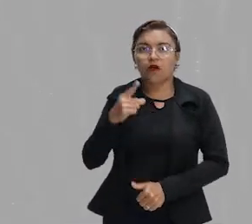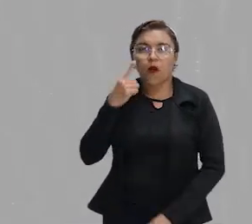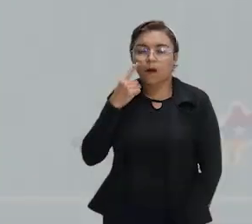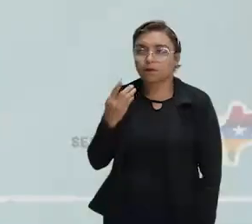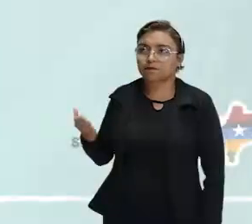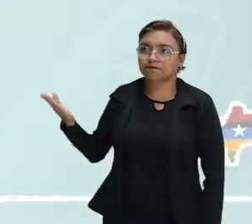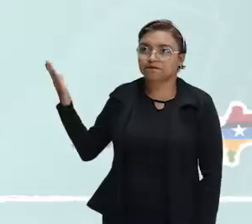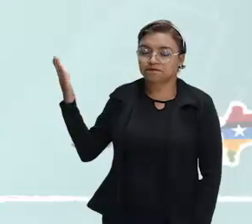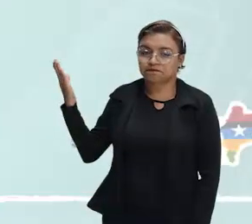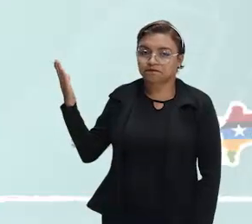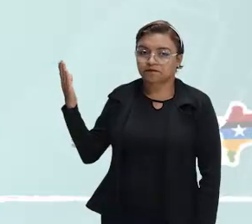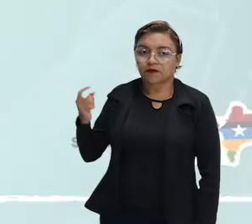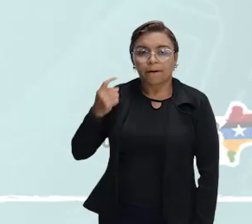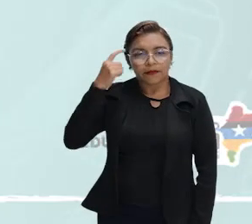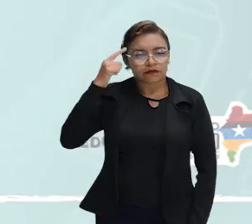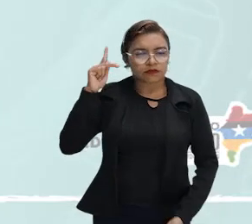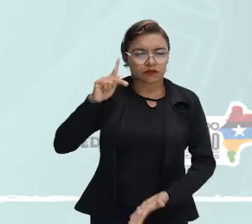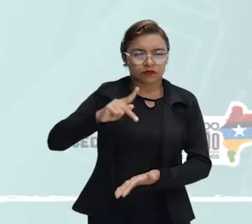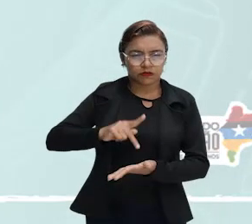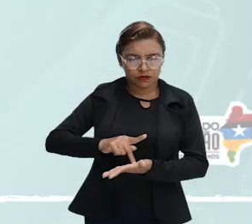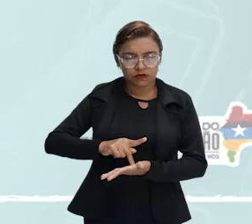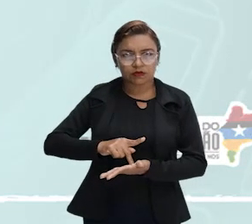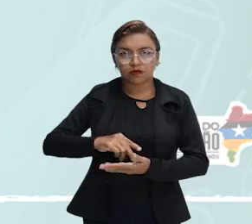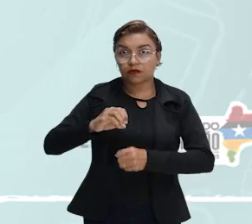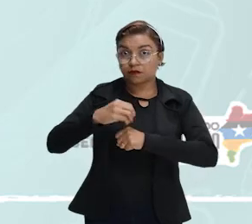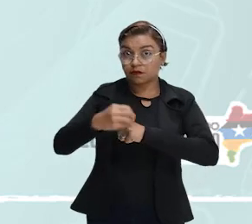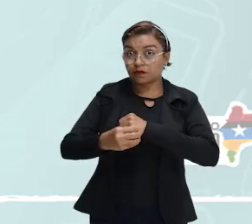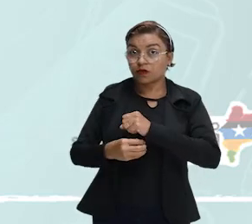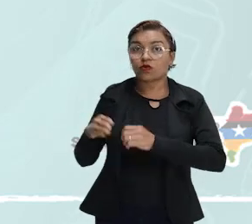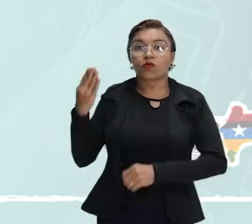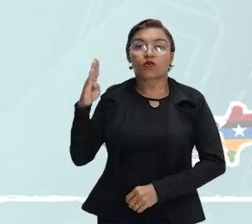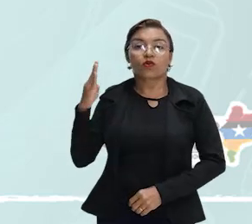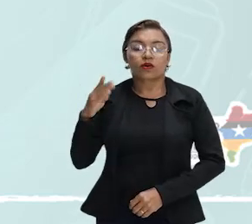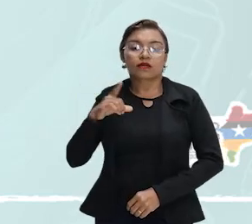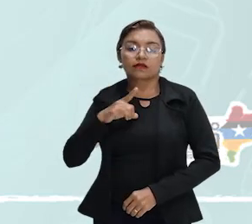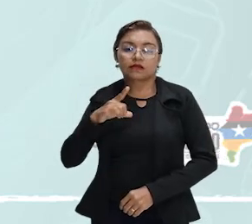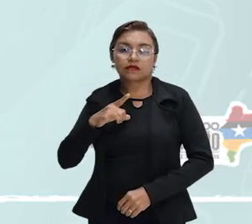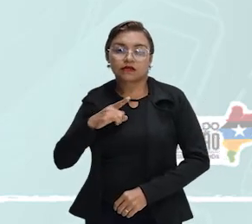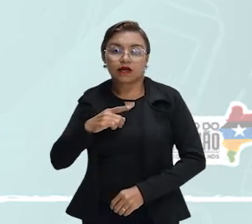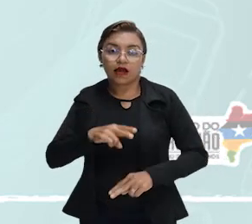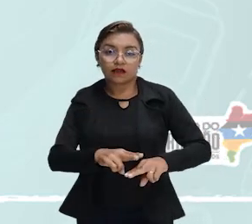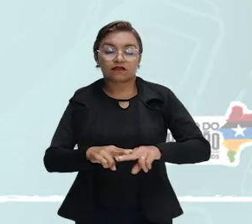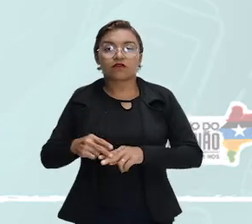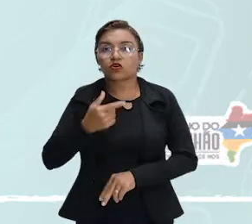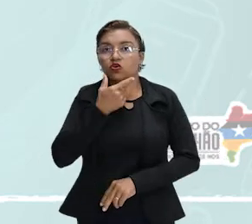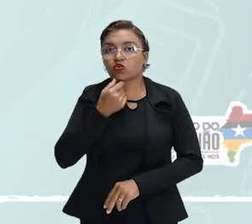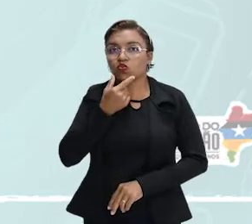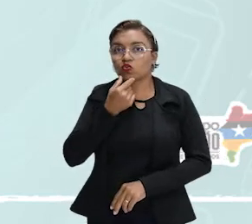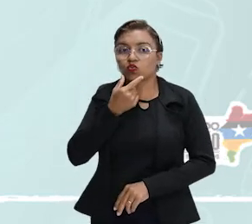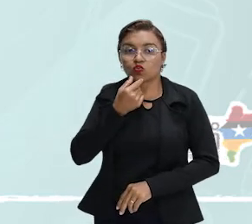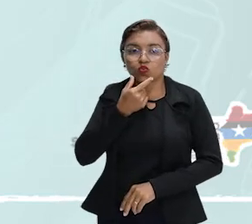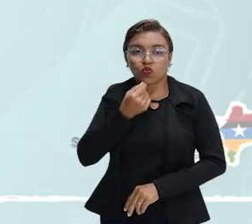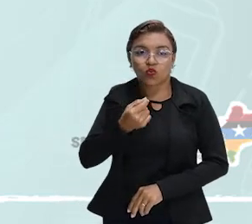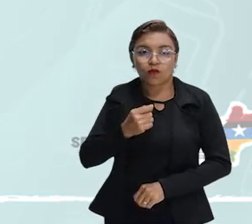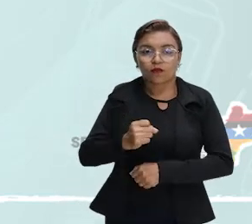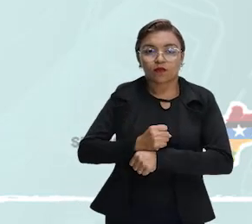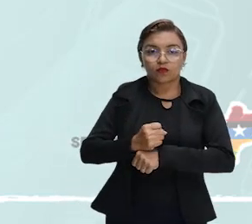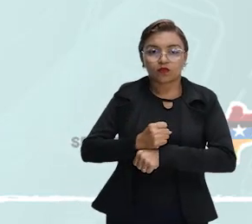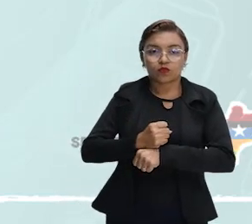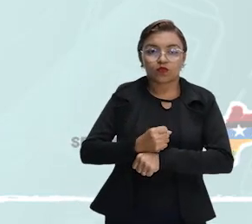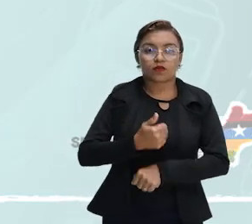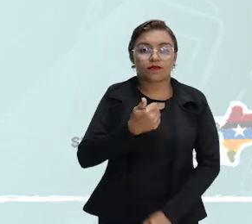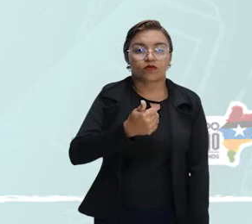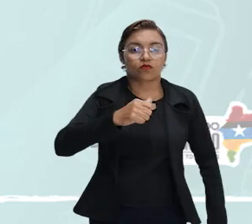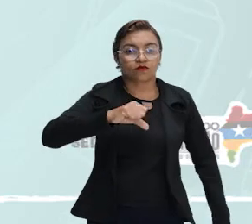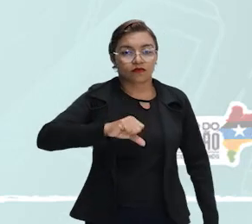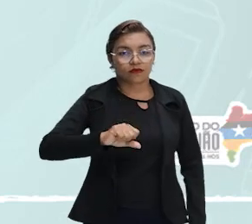seguinte: o dogma central da biologia molecular foi postulado por Francis Crick em